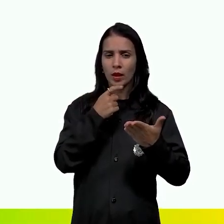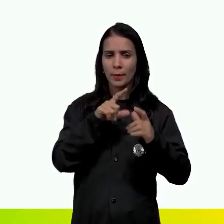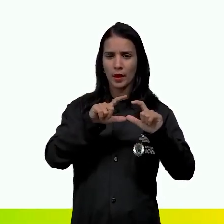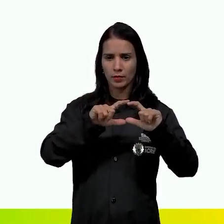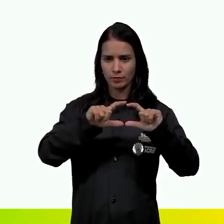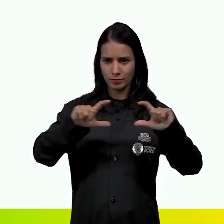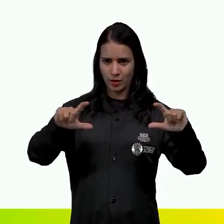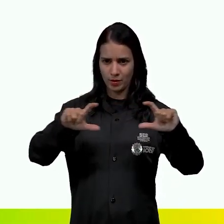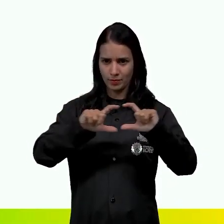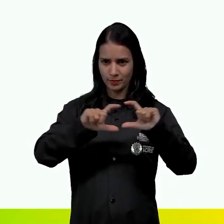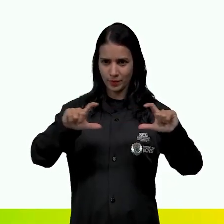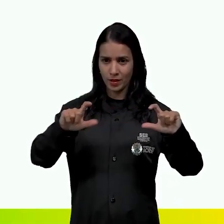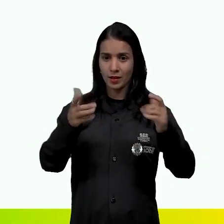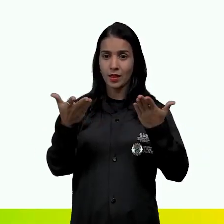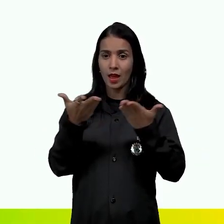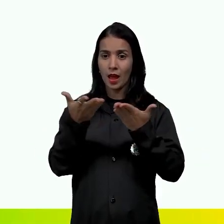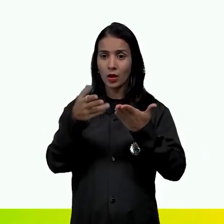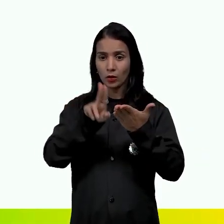Ok?